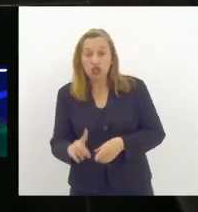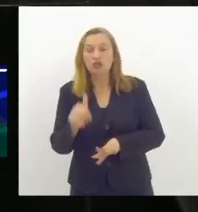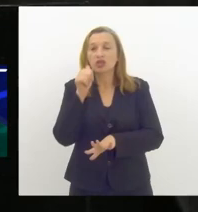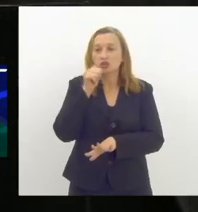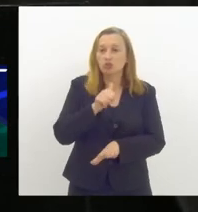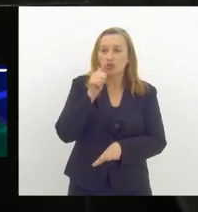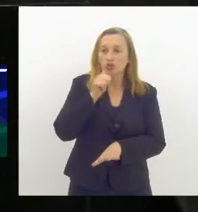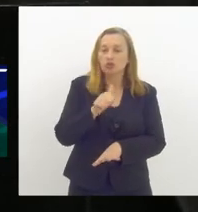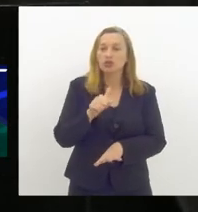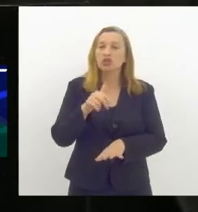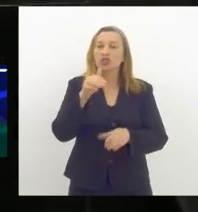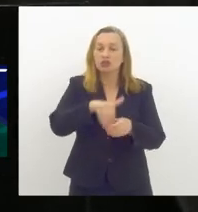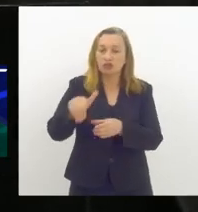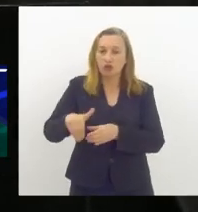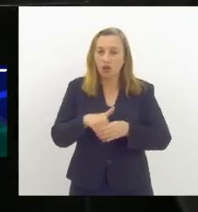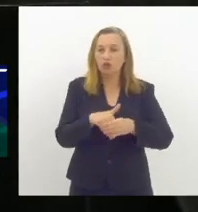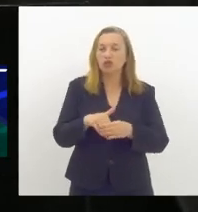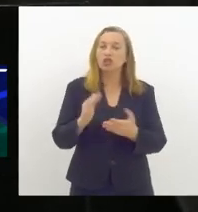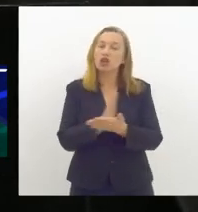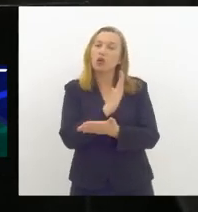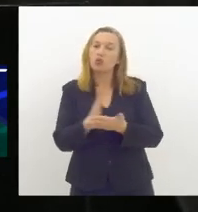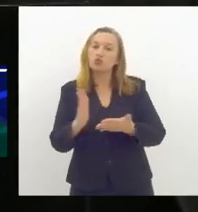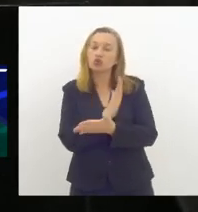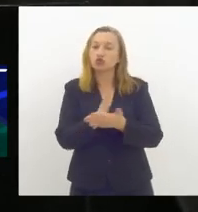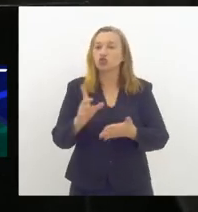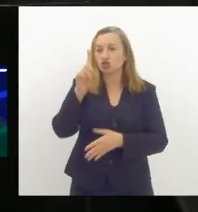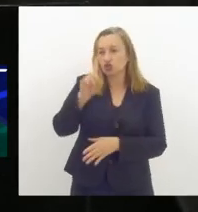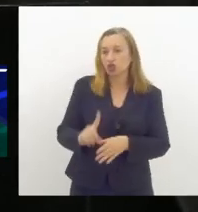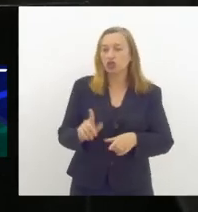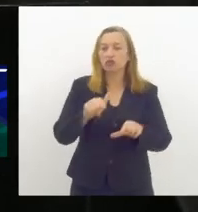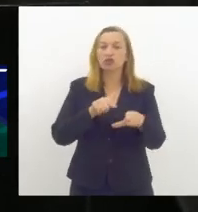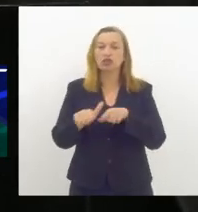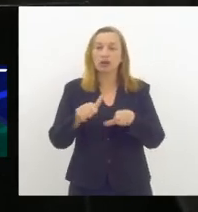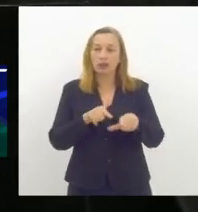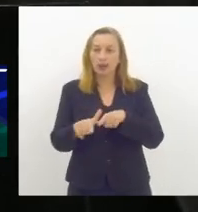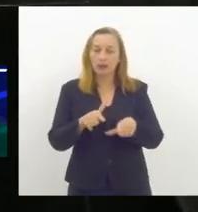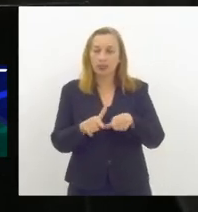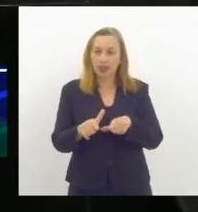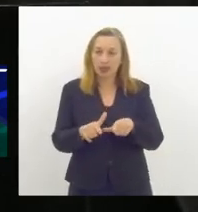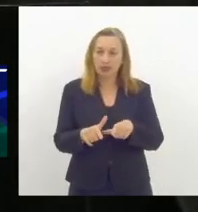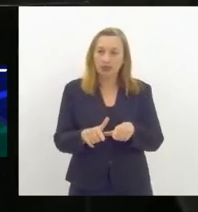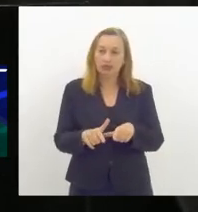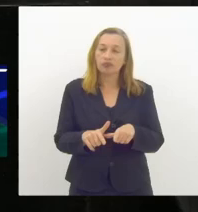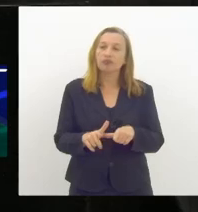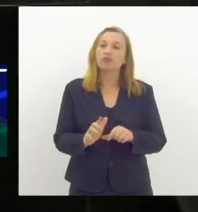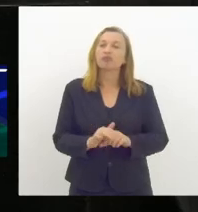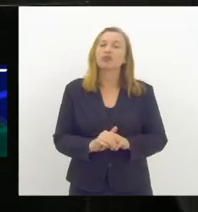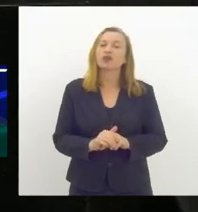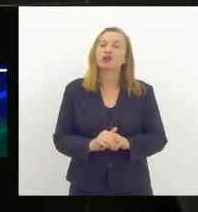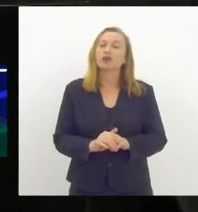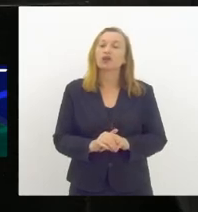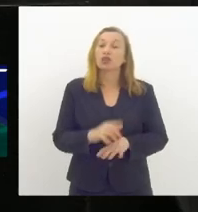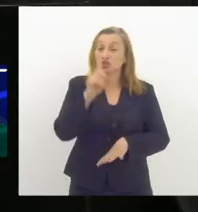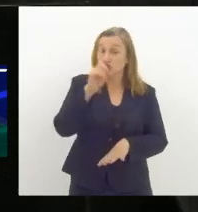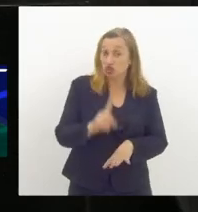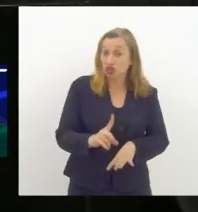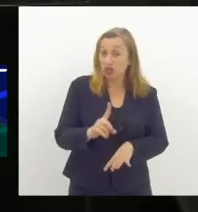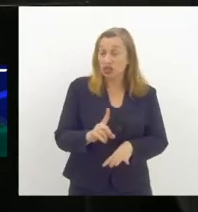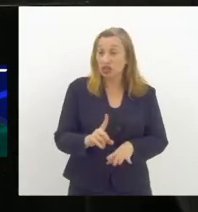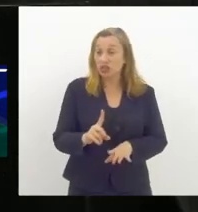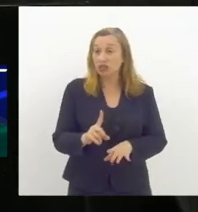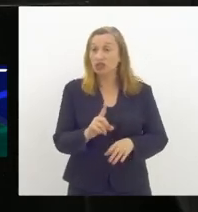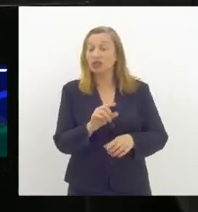das mulheres de voto e alguns direitos de trabalho alguns direitos trabalhistas como direito à